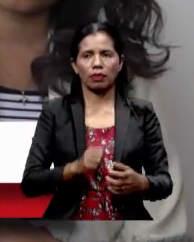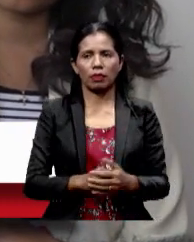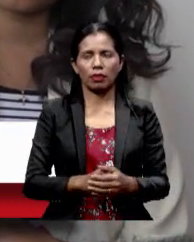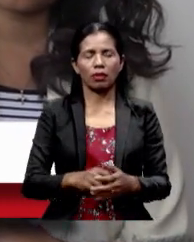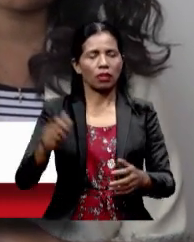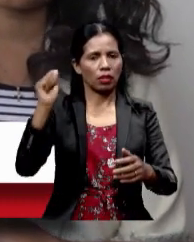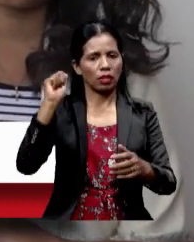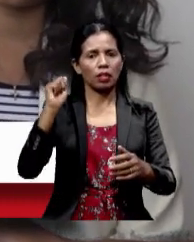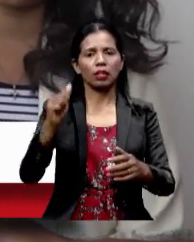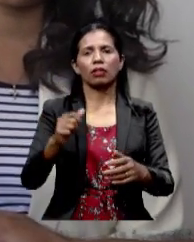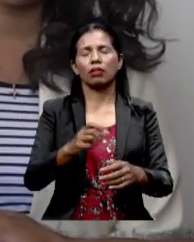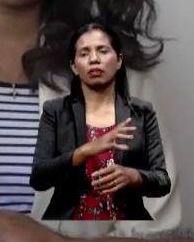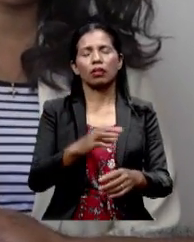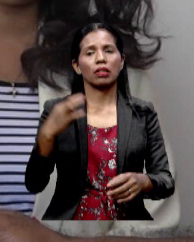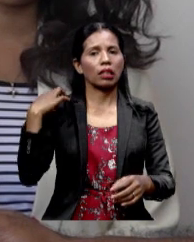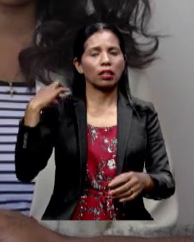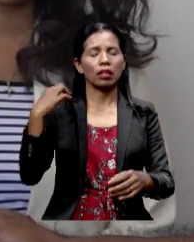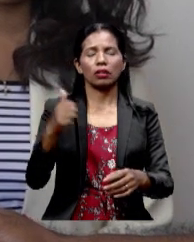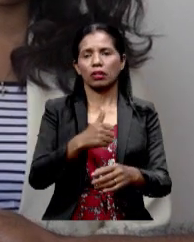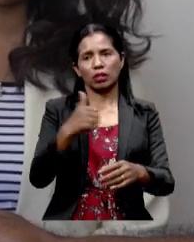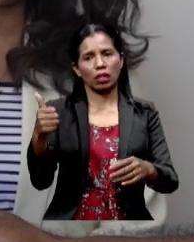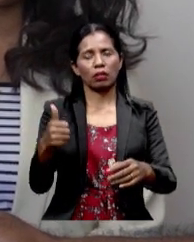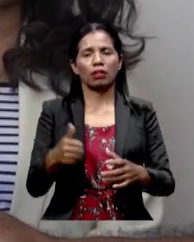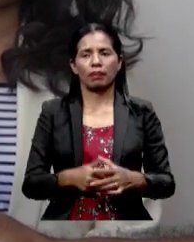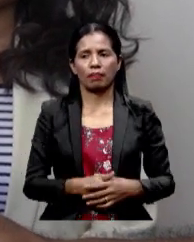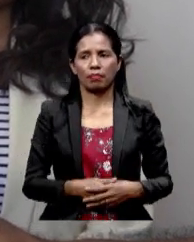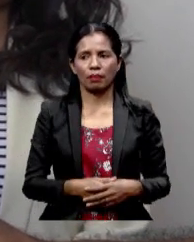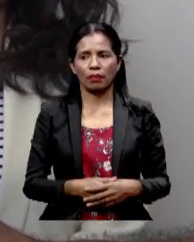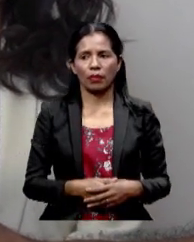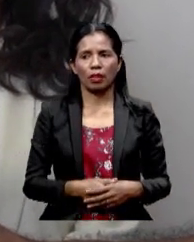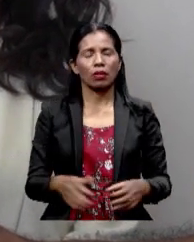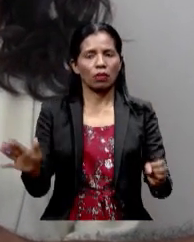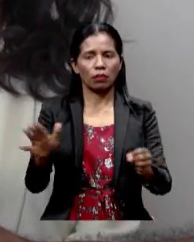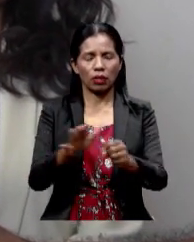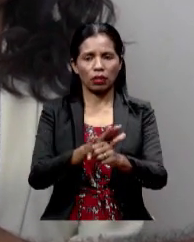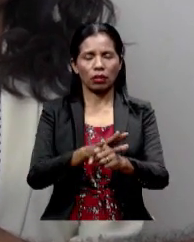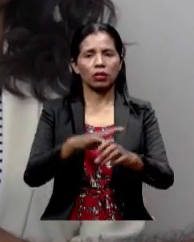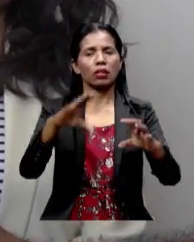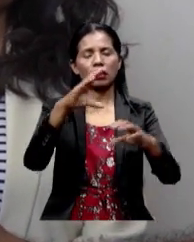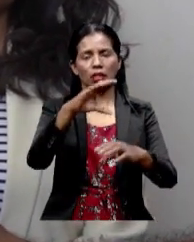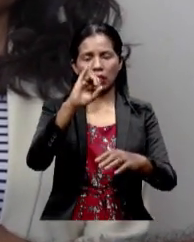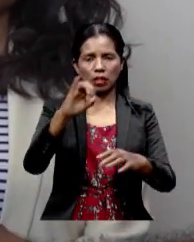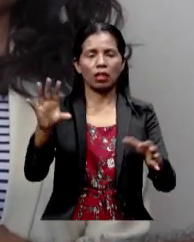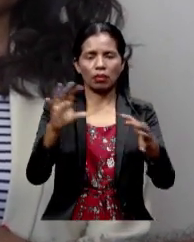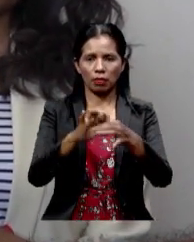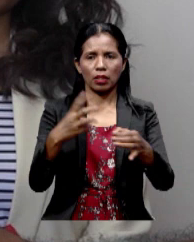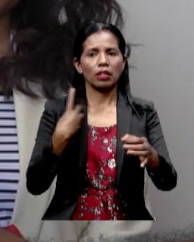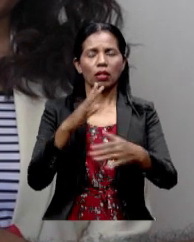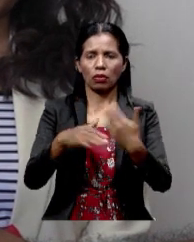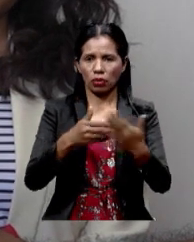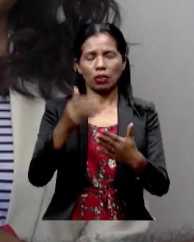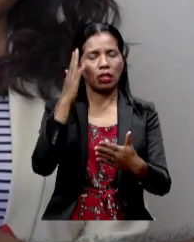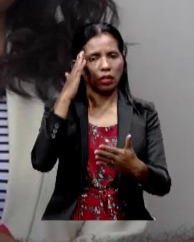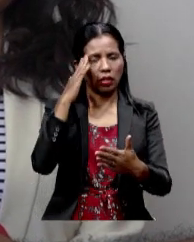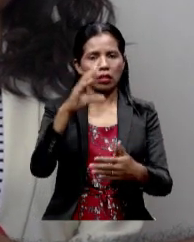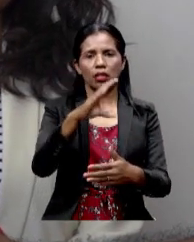candidato Silo, a tubele completa e a Conselho de Imprensa e a membros. Também aceita outro atene,